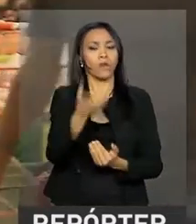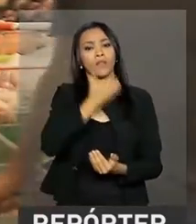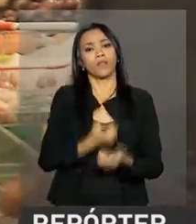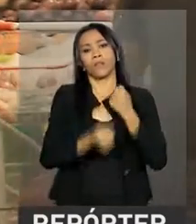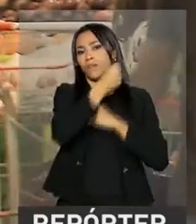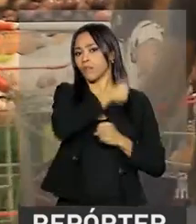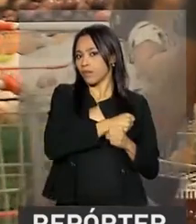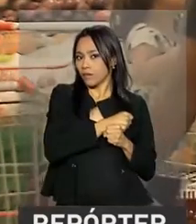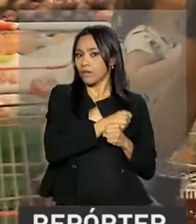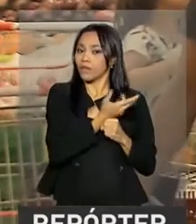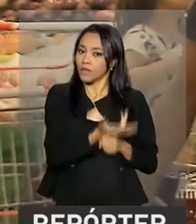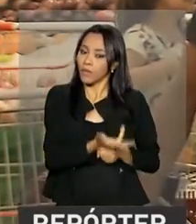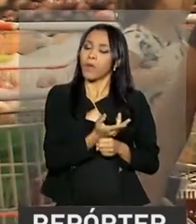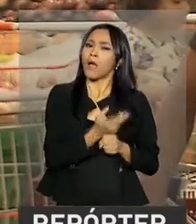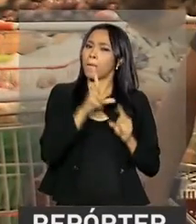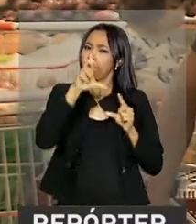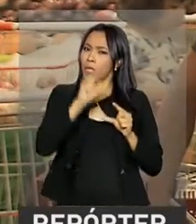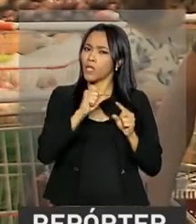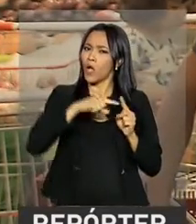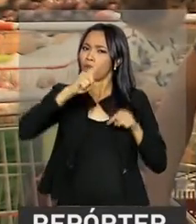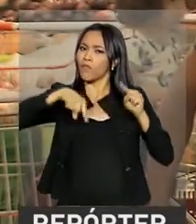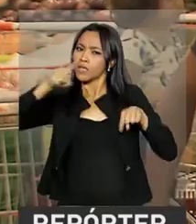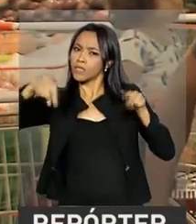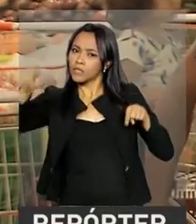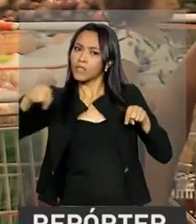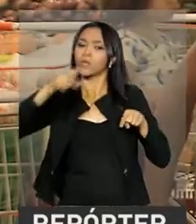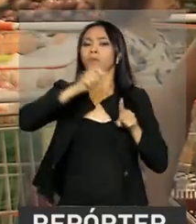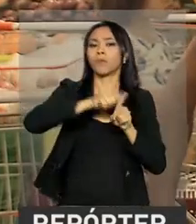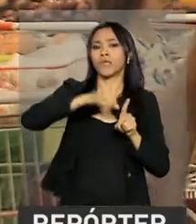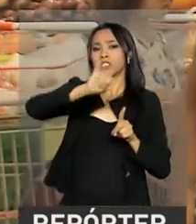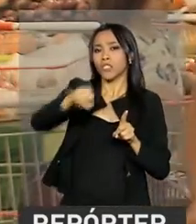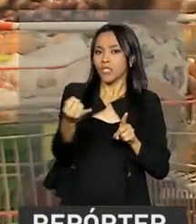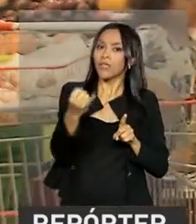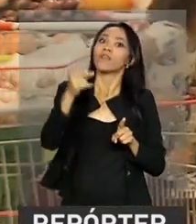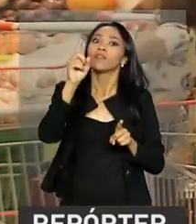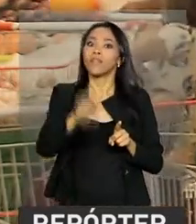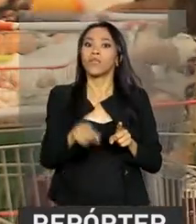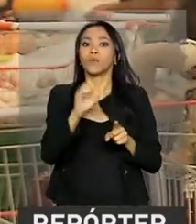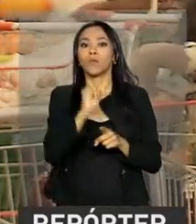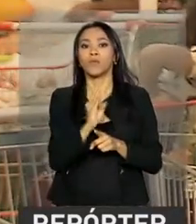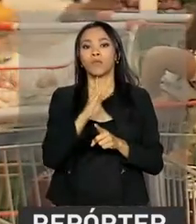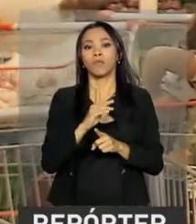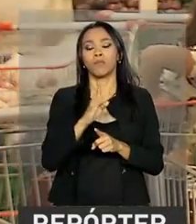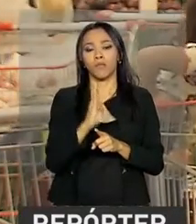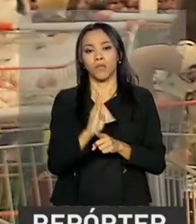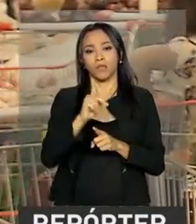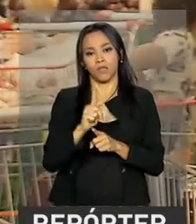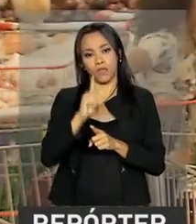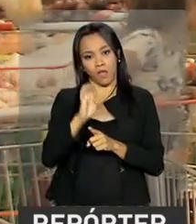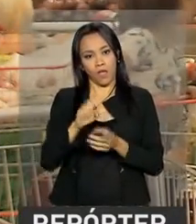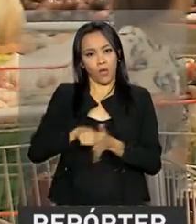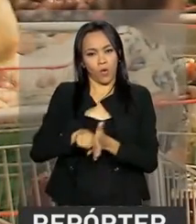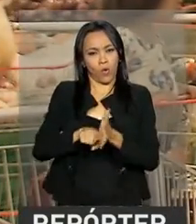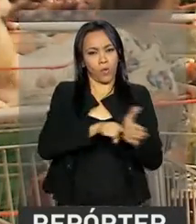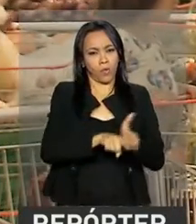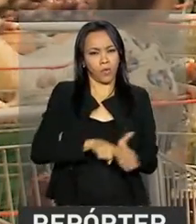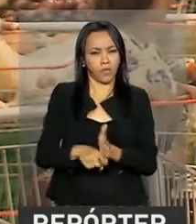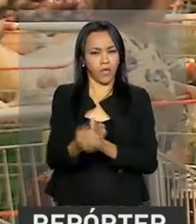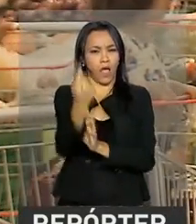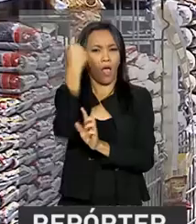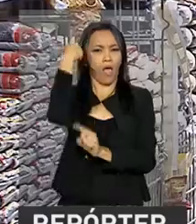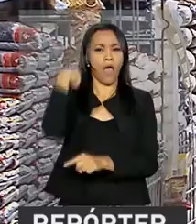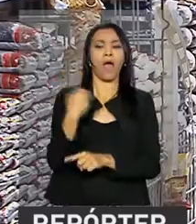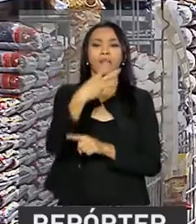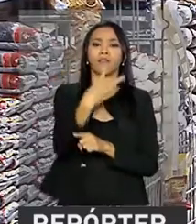a menor variação para meses de janeiro desde que o ibge começou a fazer o levantamento há 38 anos